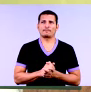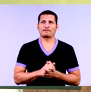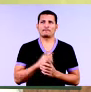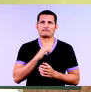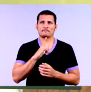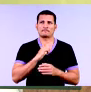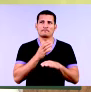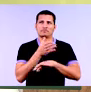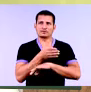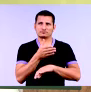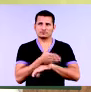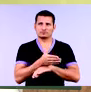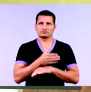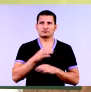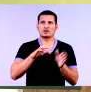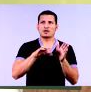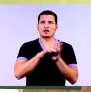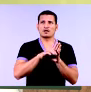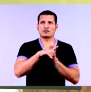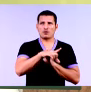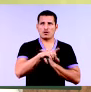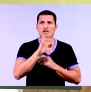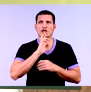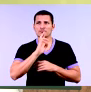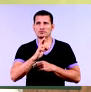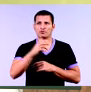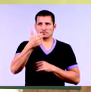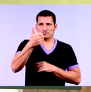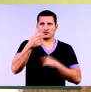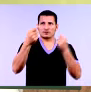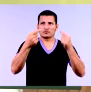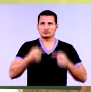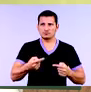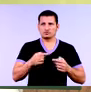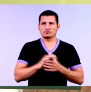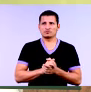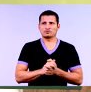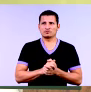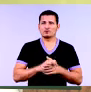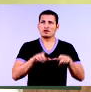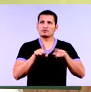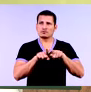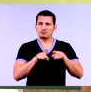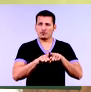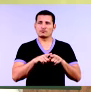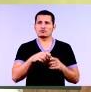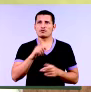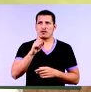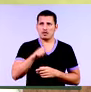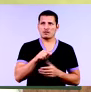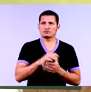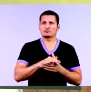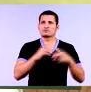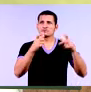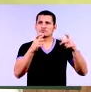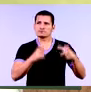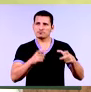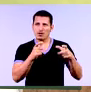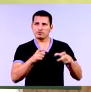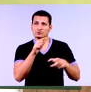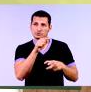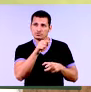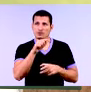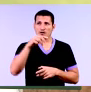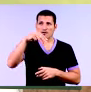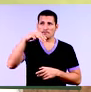tivemos a participação também de Cacoal, que também respondeu essa primeira questão, dizendo que também é um espaço que é guardado na